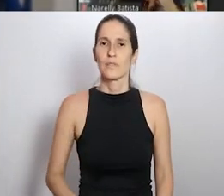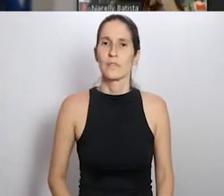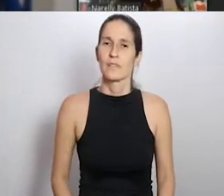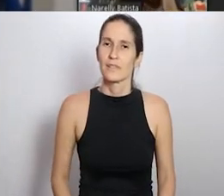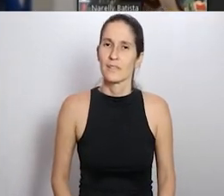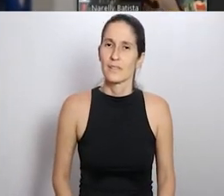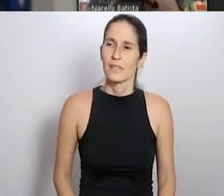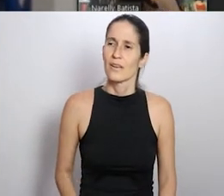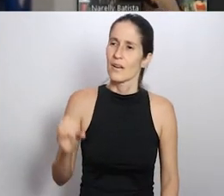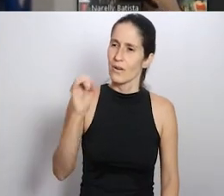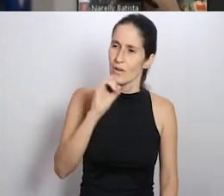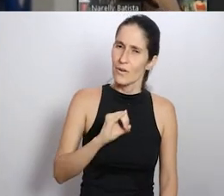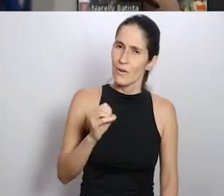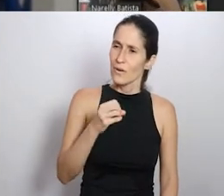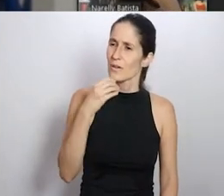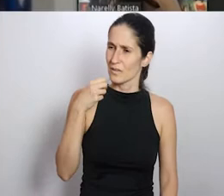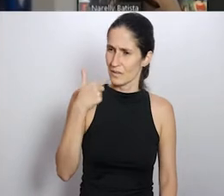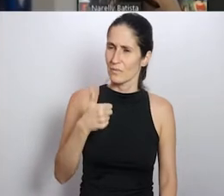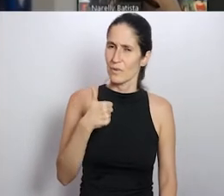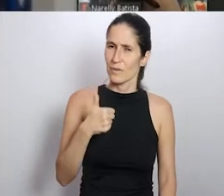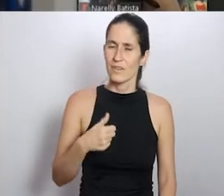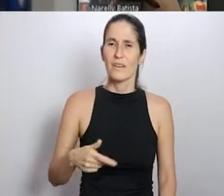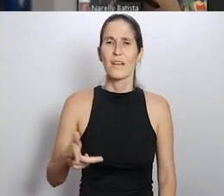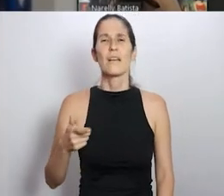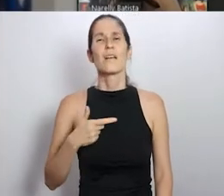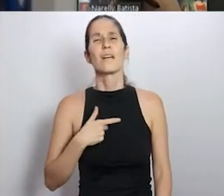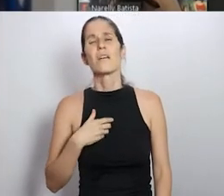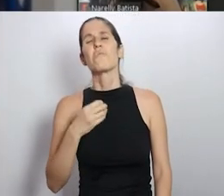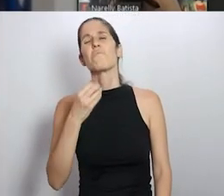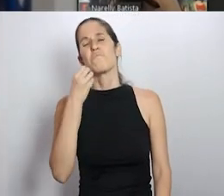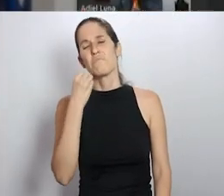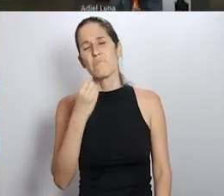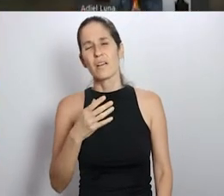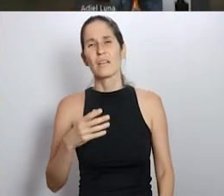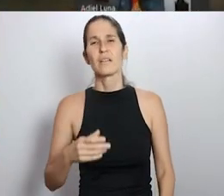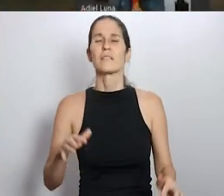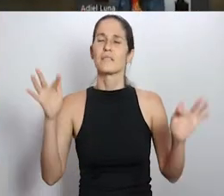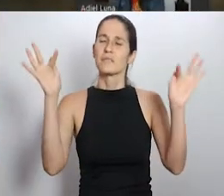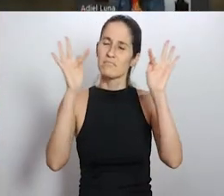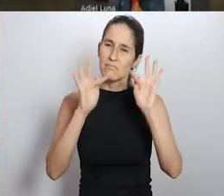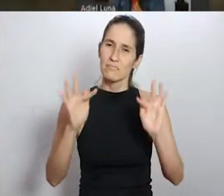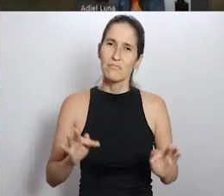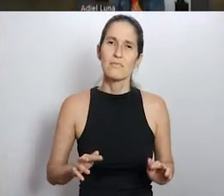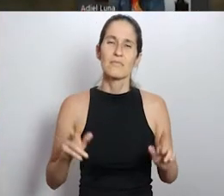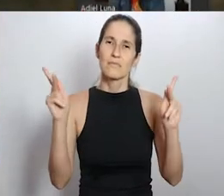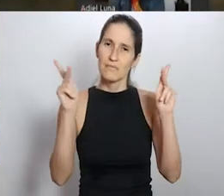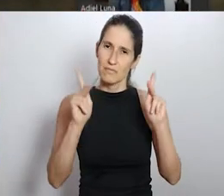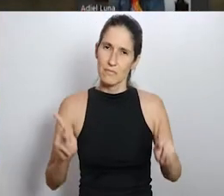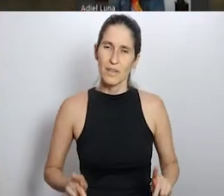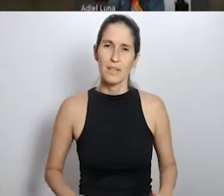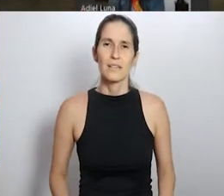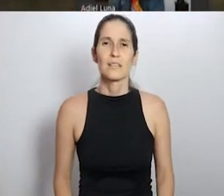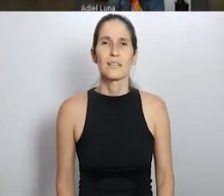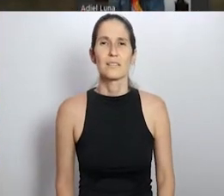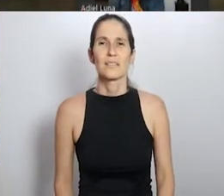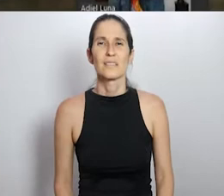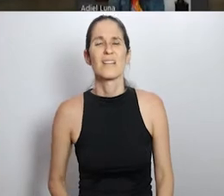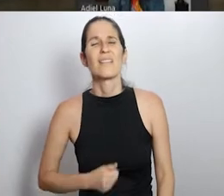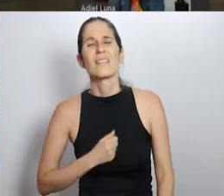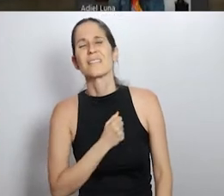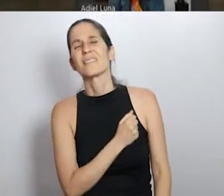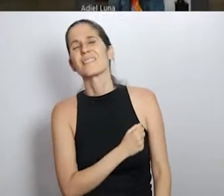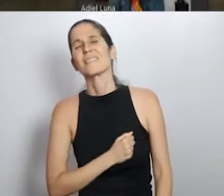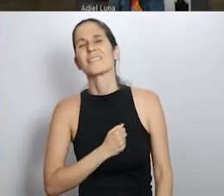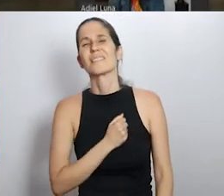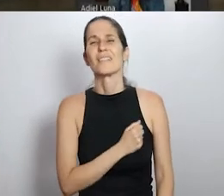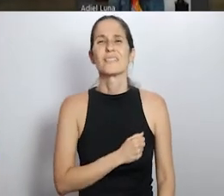aí. Mestre Bully Bully, meu compadre, como é que você está, meu irmão? Eu estou bem, compadre. Graças a Deus, tudo em paz. Entendeu?